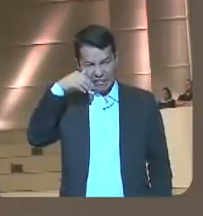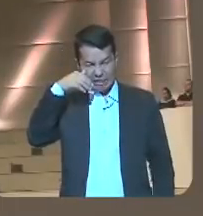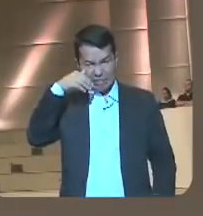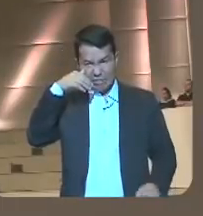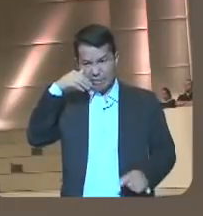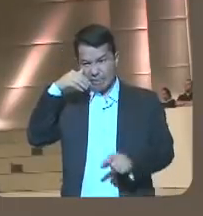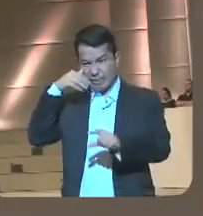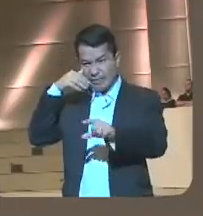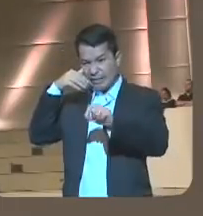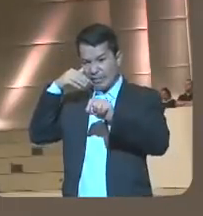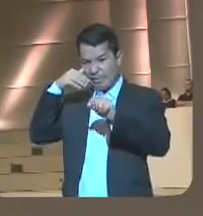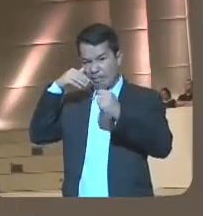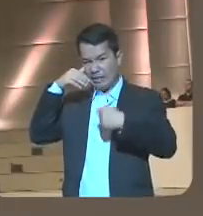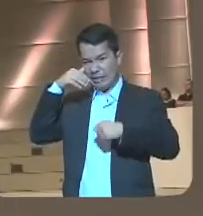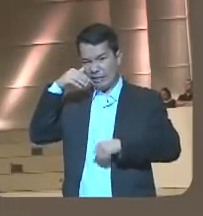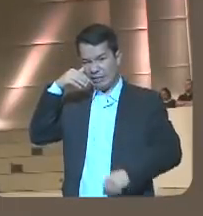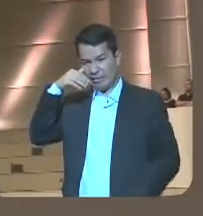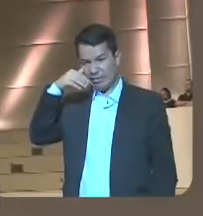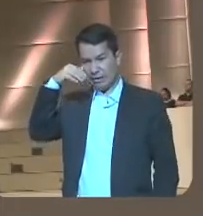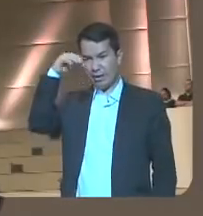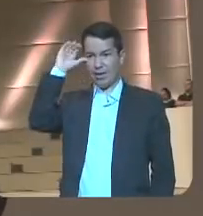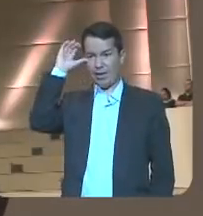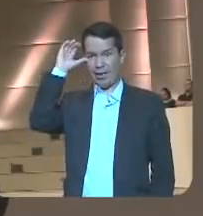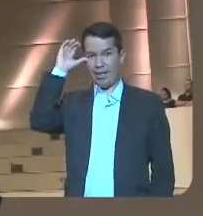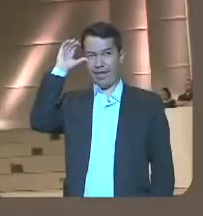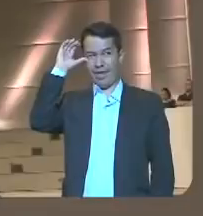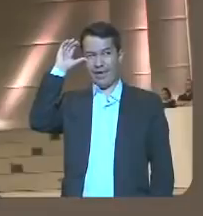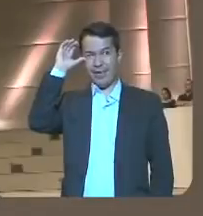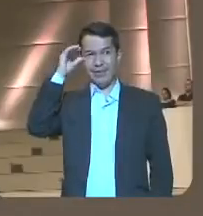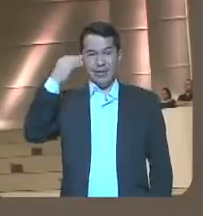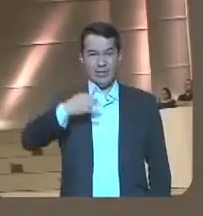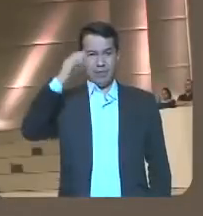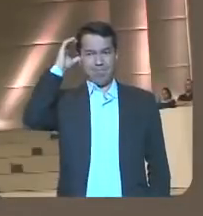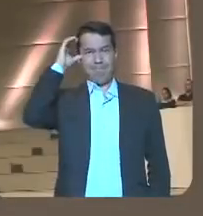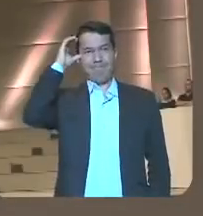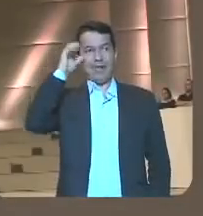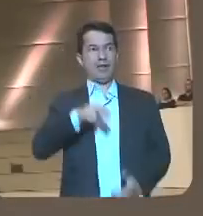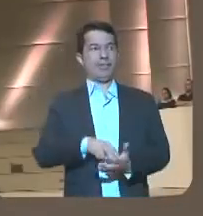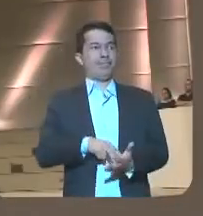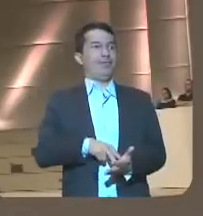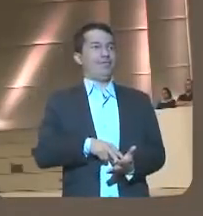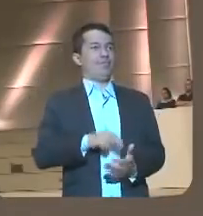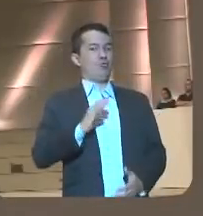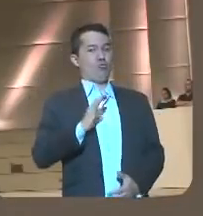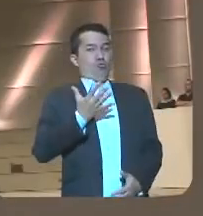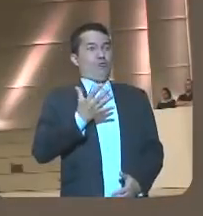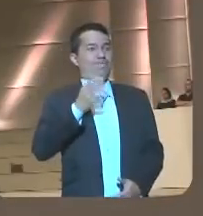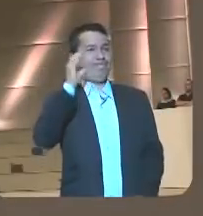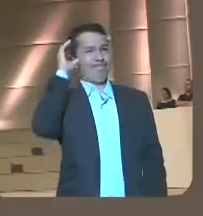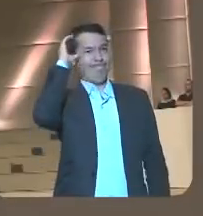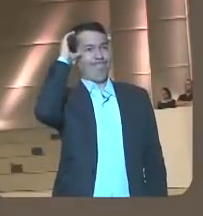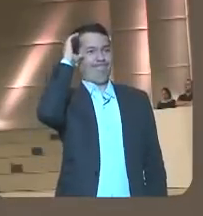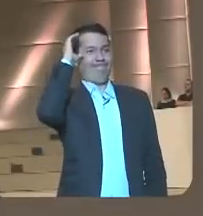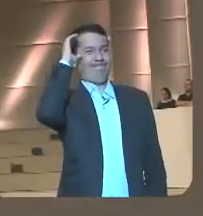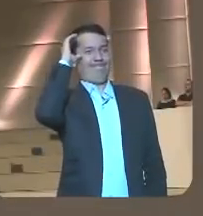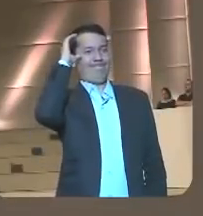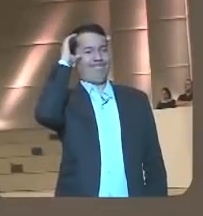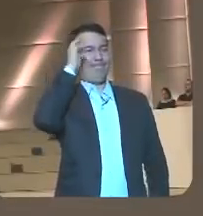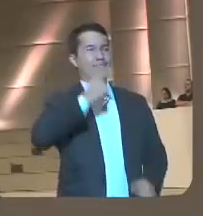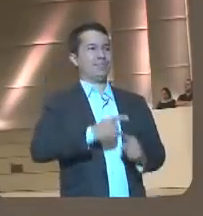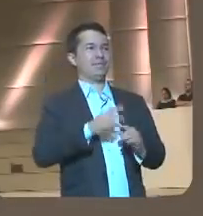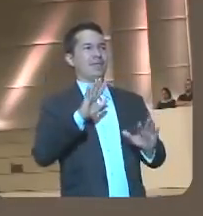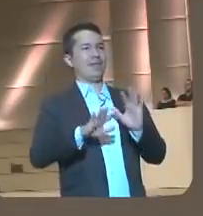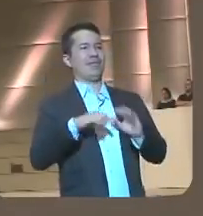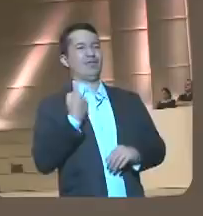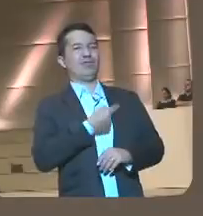a e aí ele te dá coragem para fazer o que é certo e às vezes